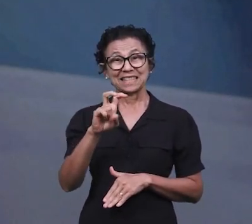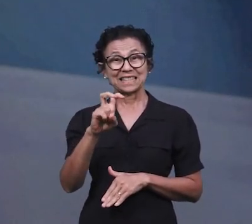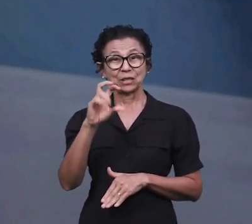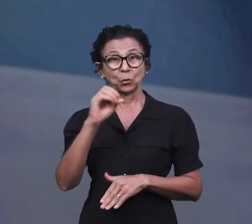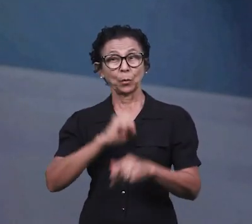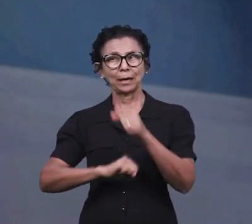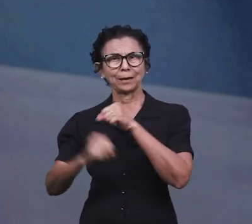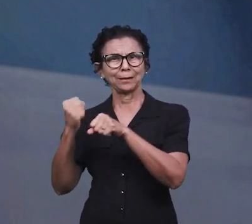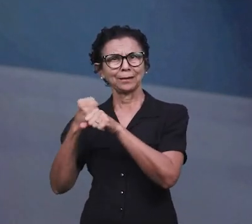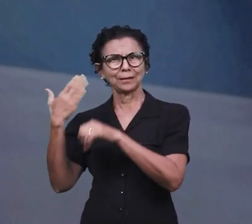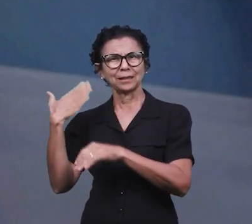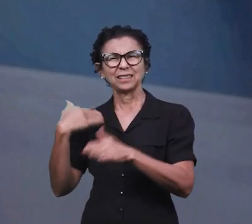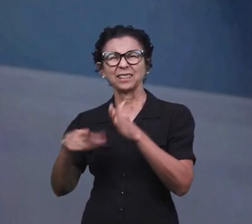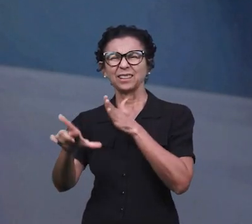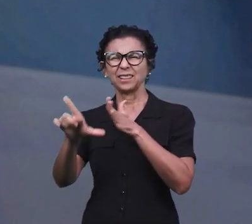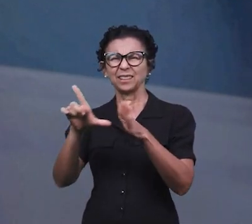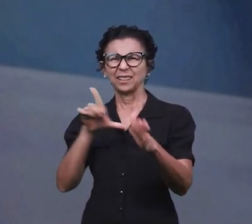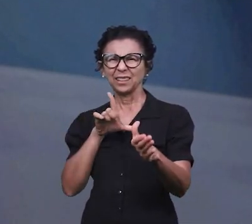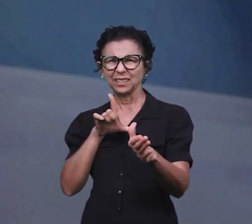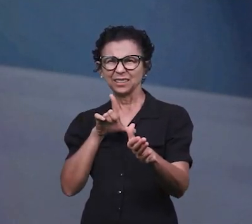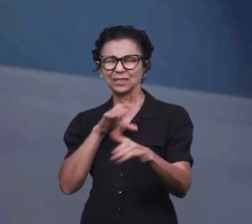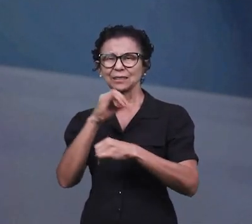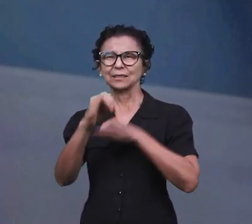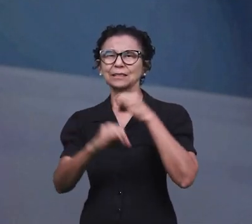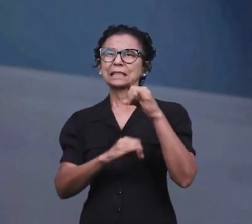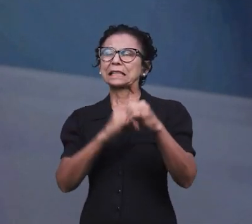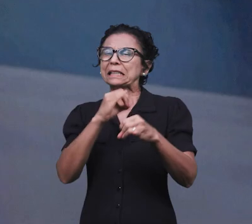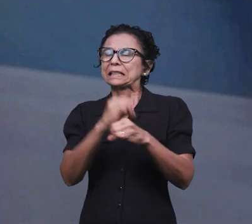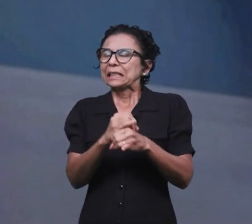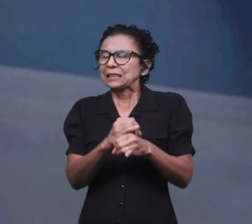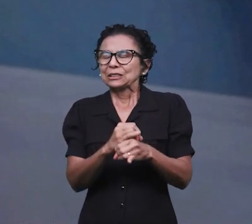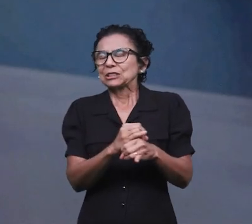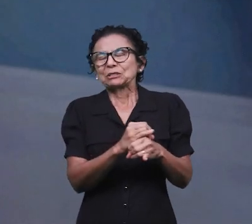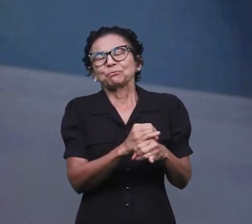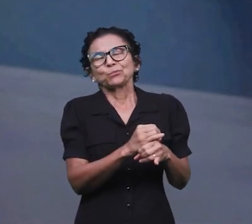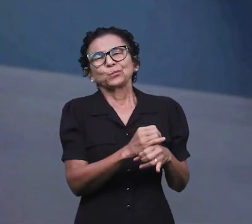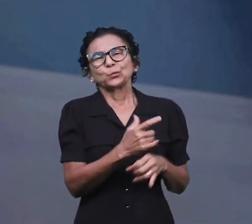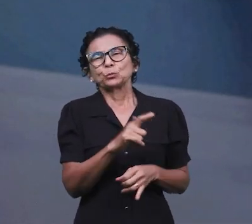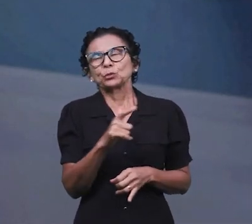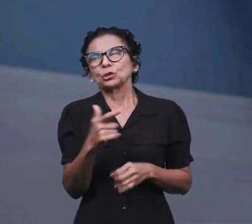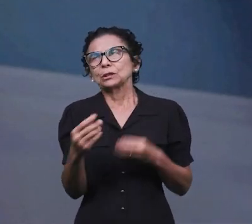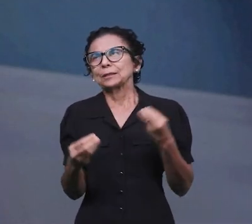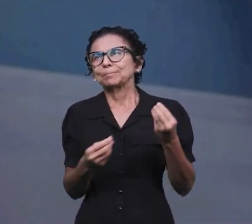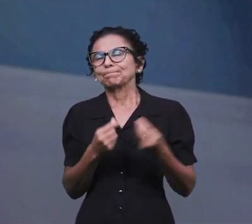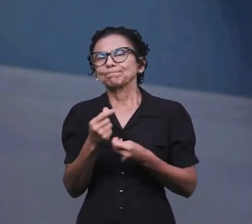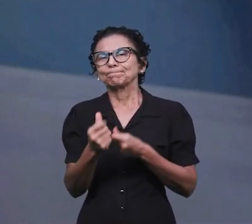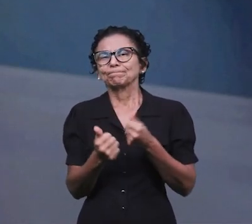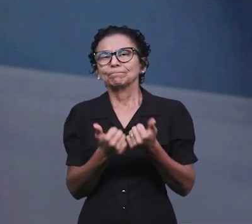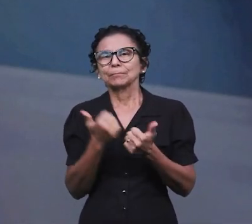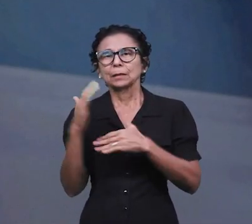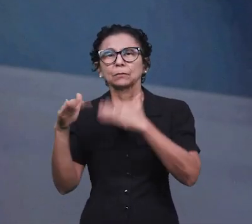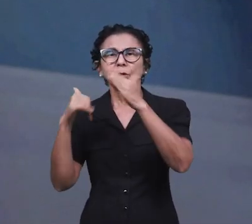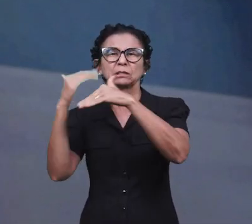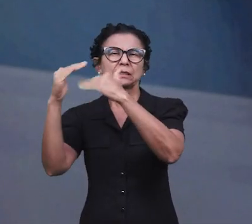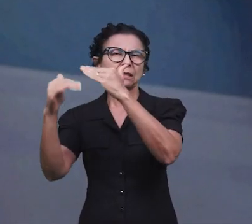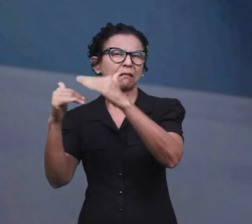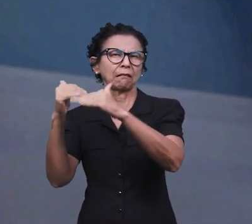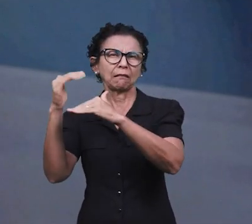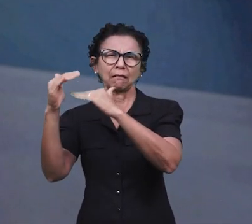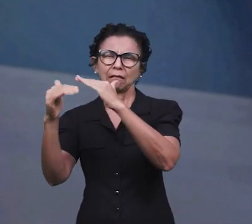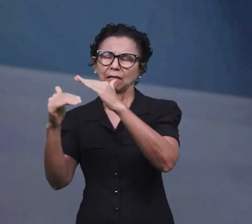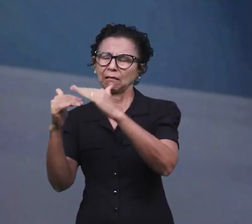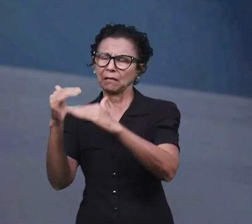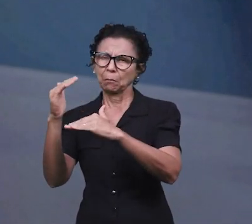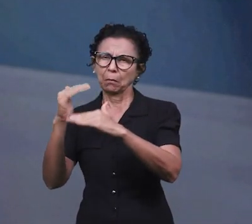até antes de existir a internet, não havia uma evolução muito considerável. Mas com